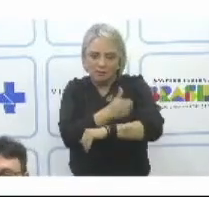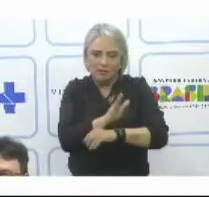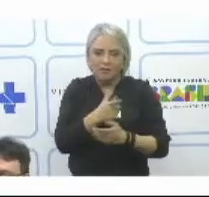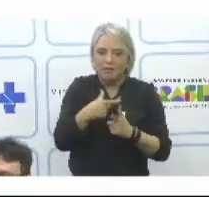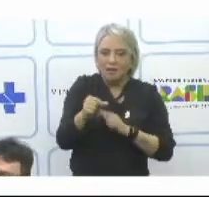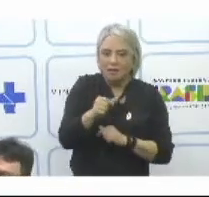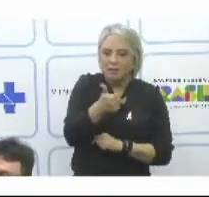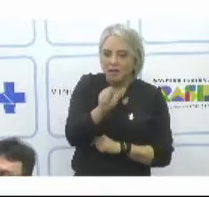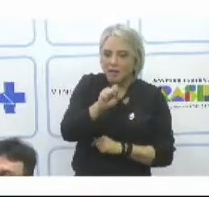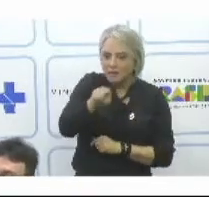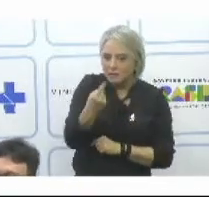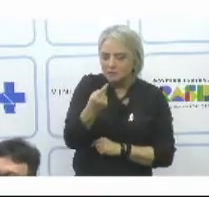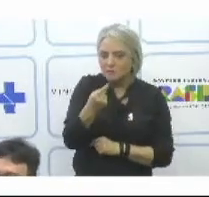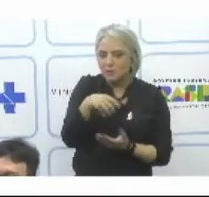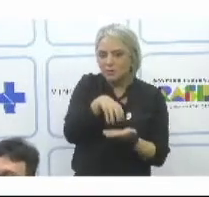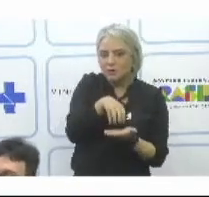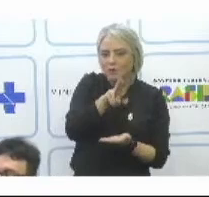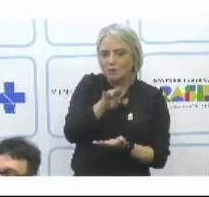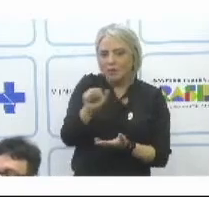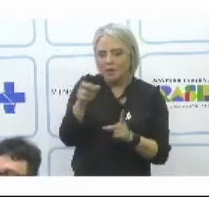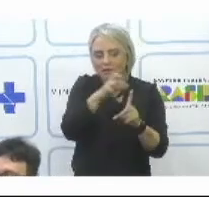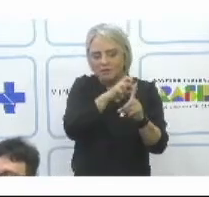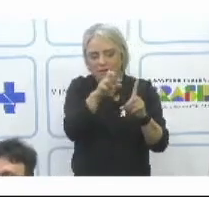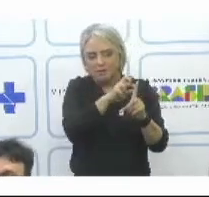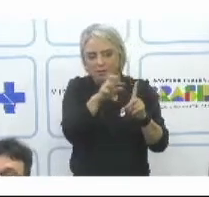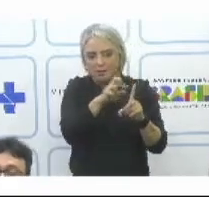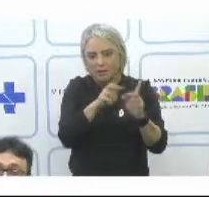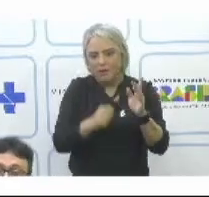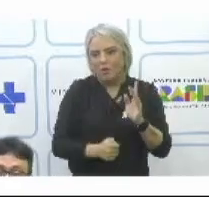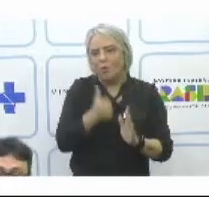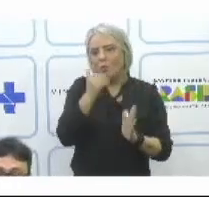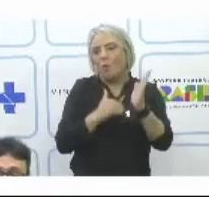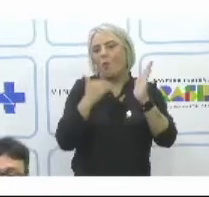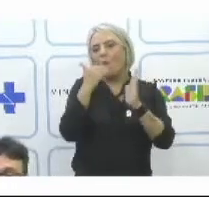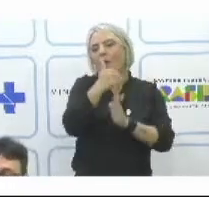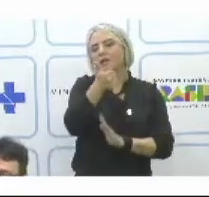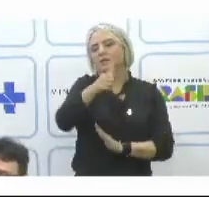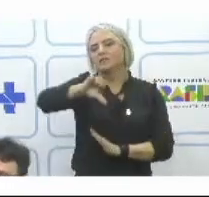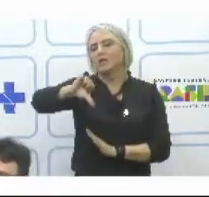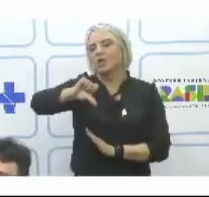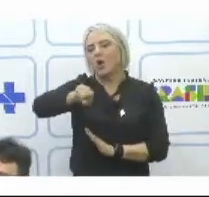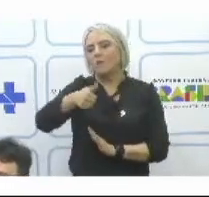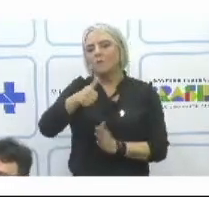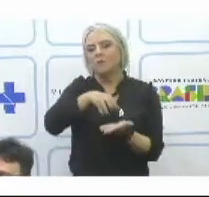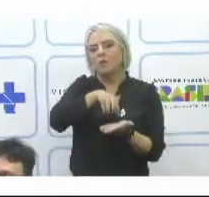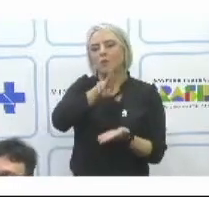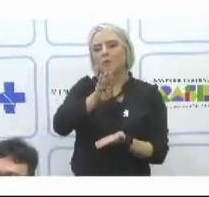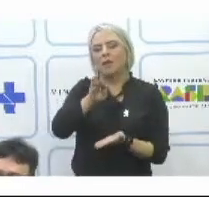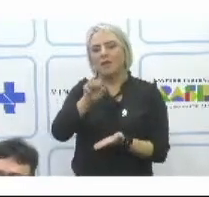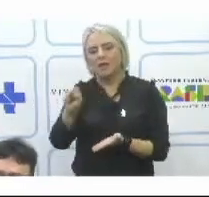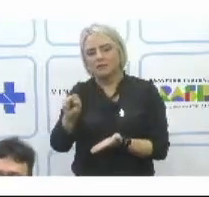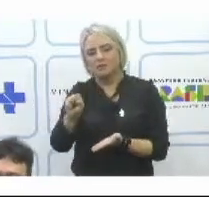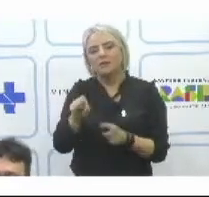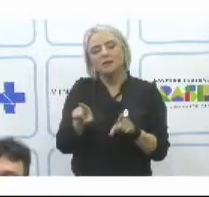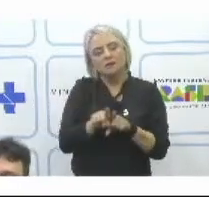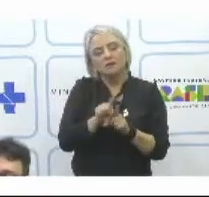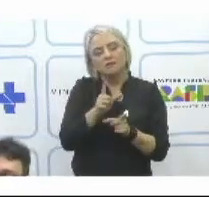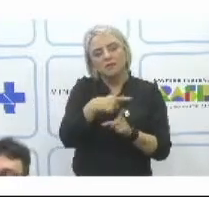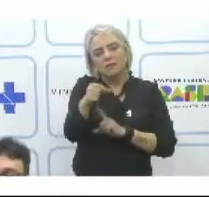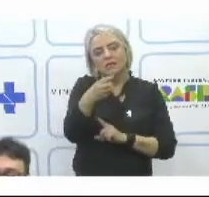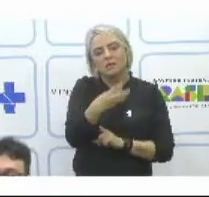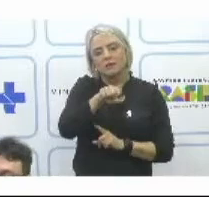mil estabelecimentos de saúde na atenção primária para quase 19 mil estabelecimentos de saúde e também saindo